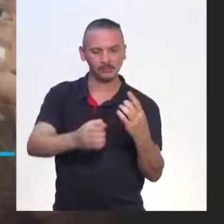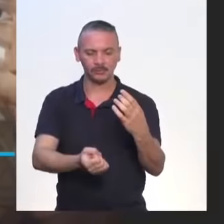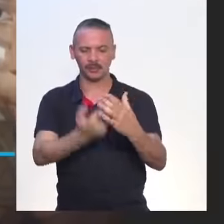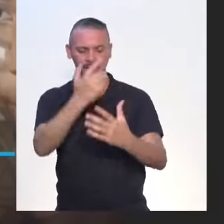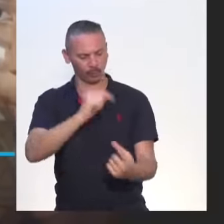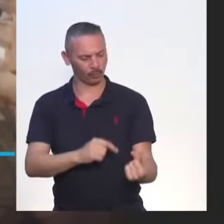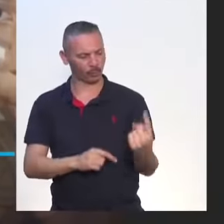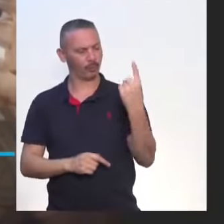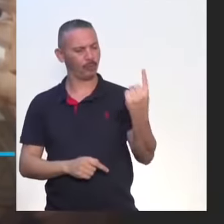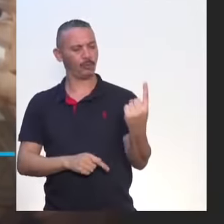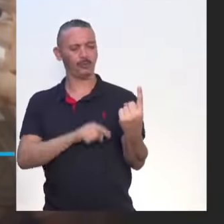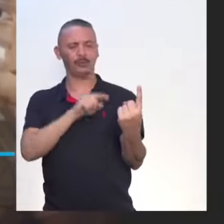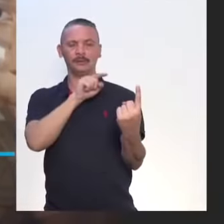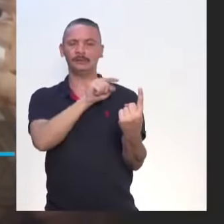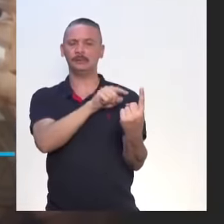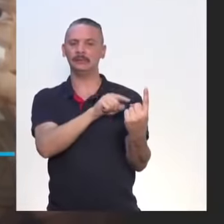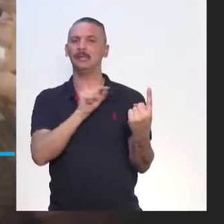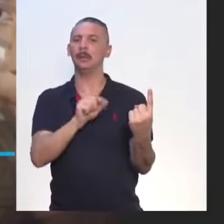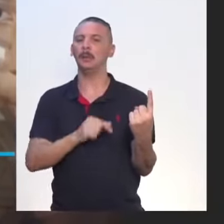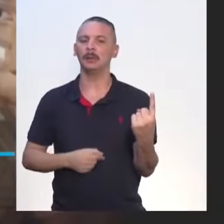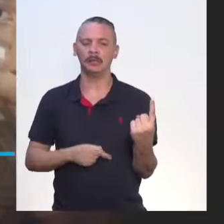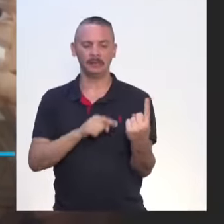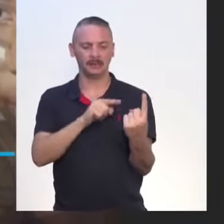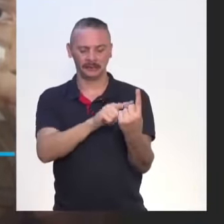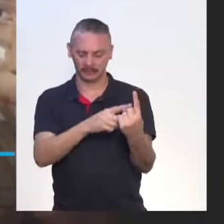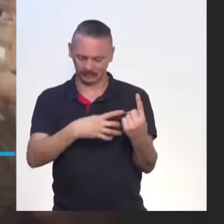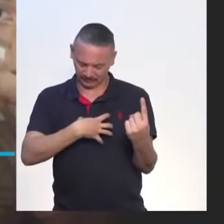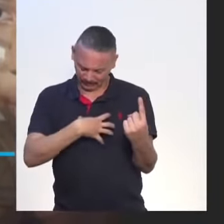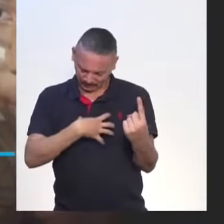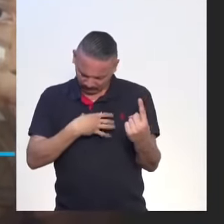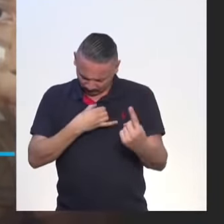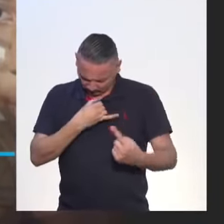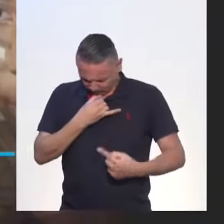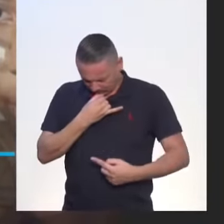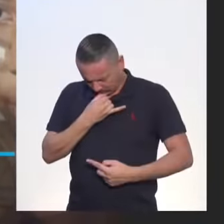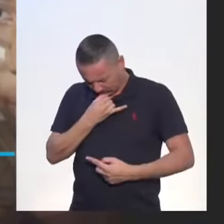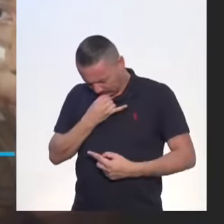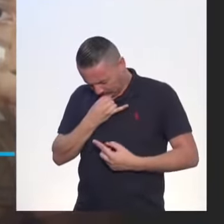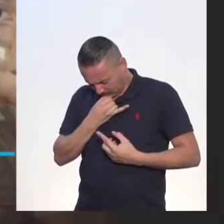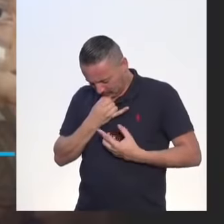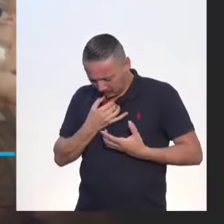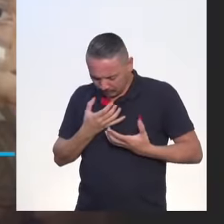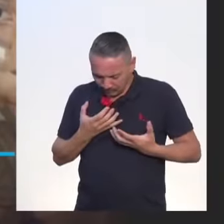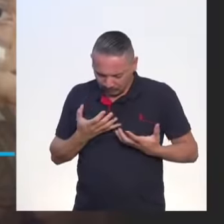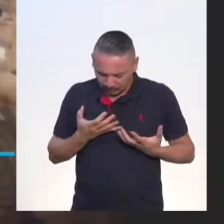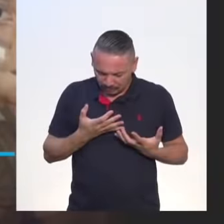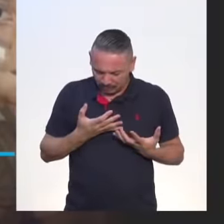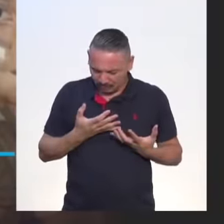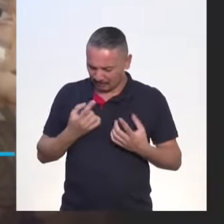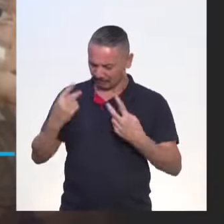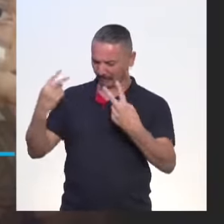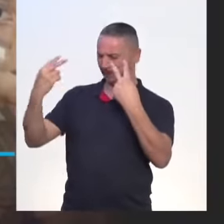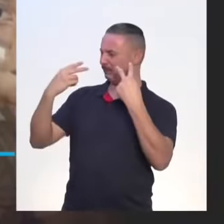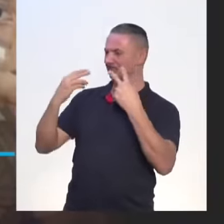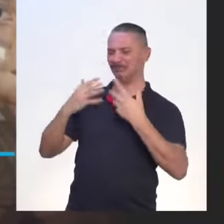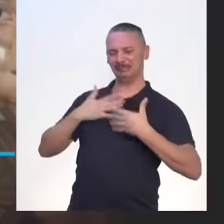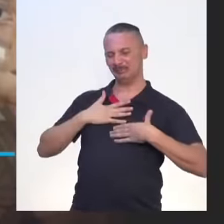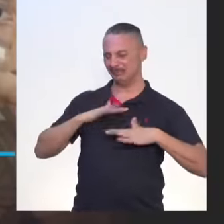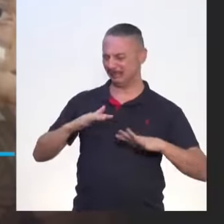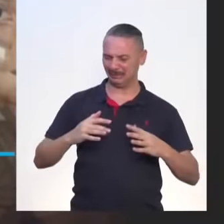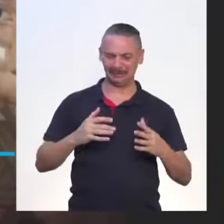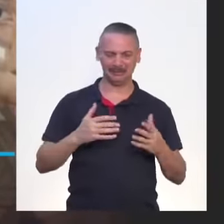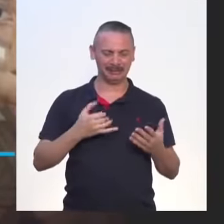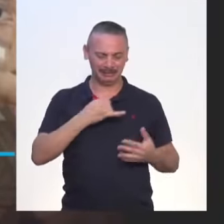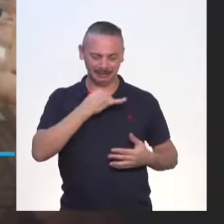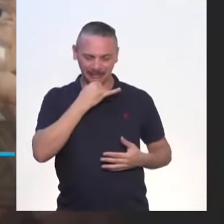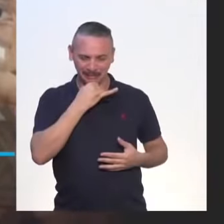dessa criação que ficou muito chateado, porque ele não era muito bem visto, e ele pegou